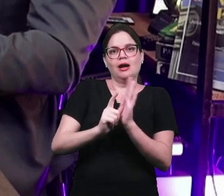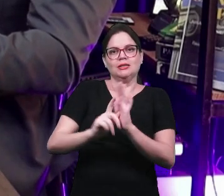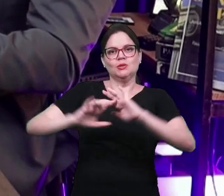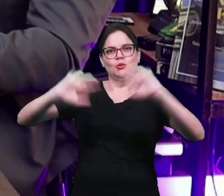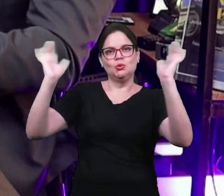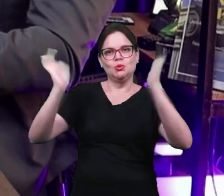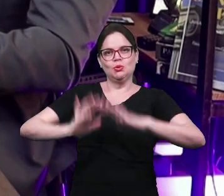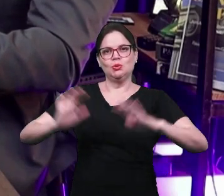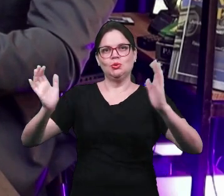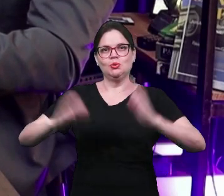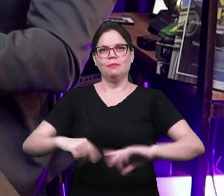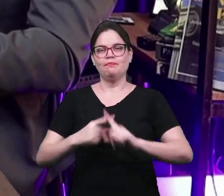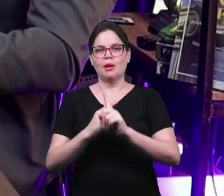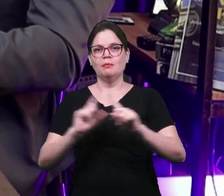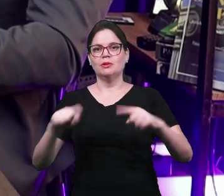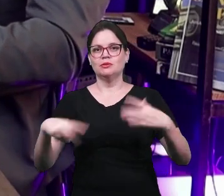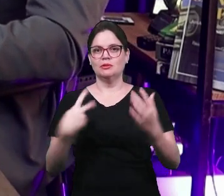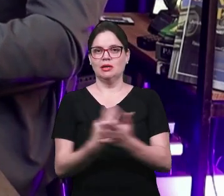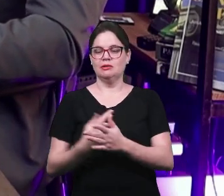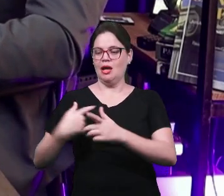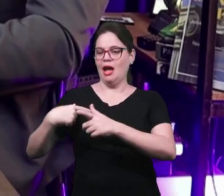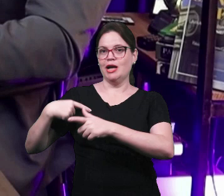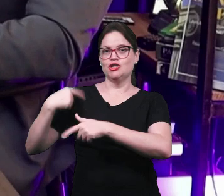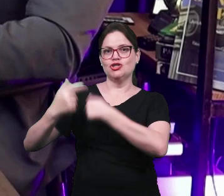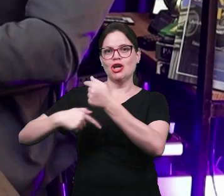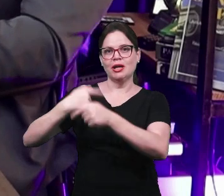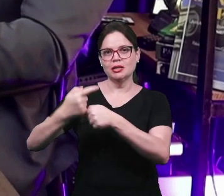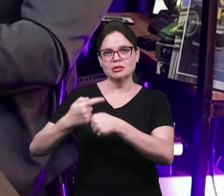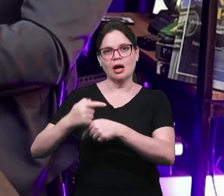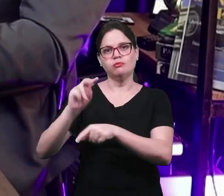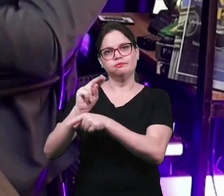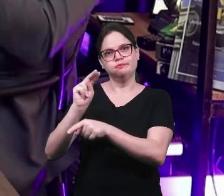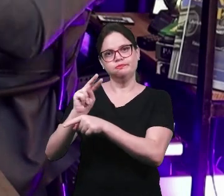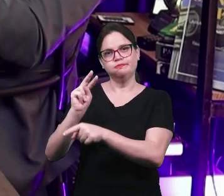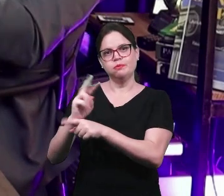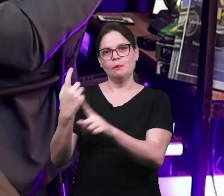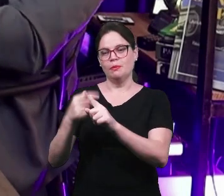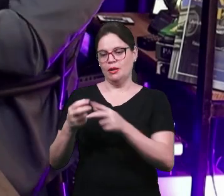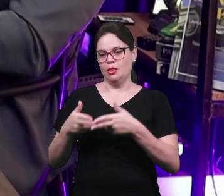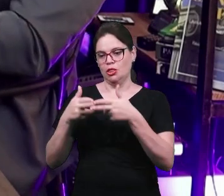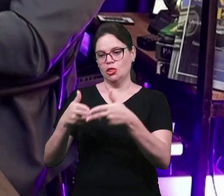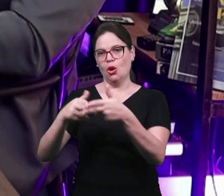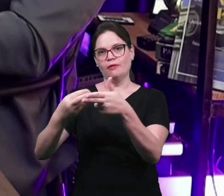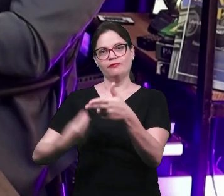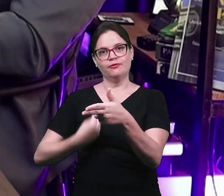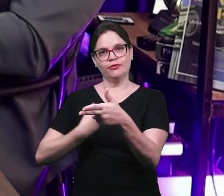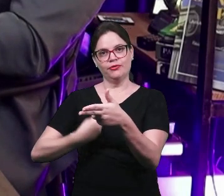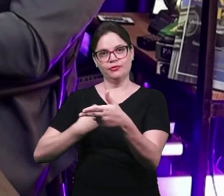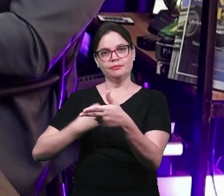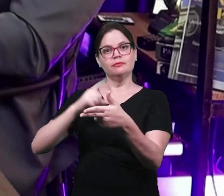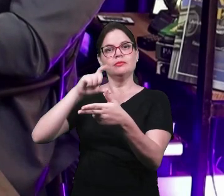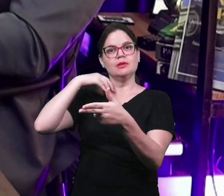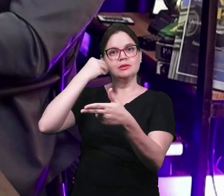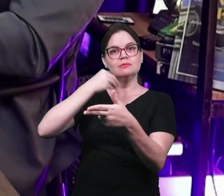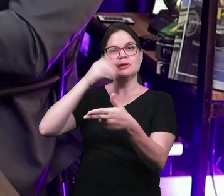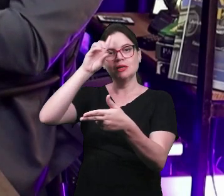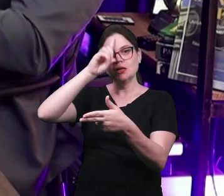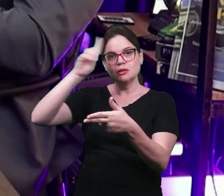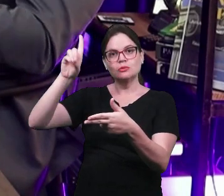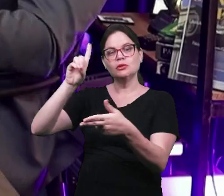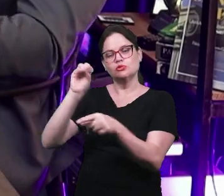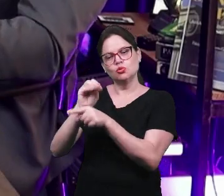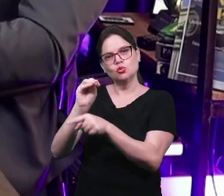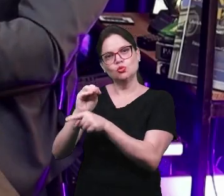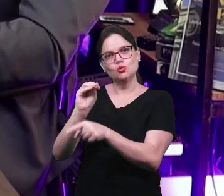ela é preservada. No que sentido? Até que Noé estivesse vivo, sim, tivesse uma experiência com Deus, né?